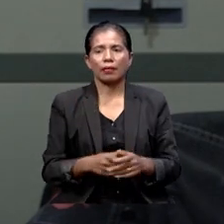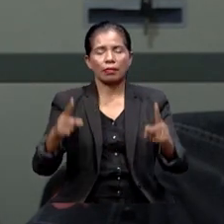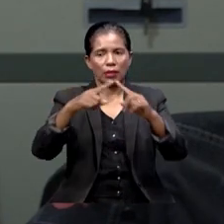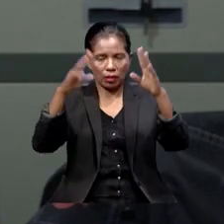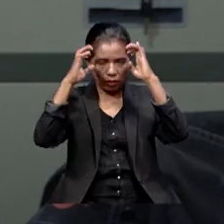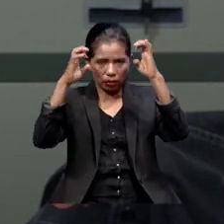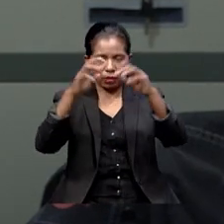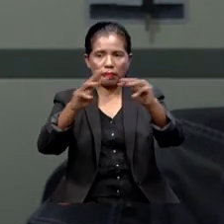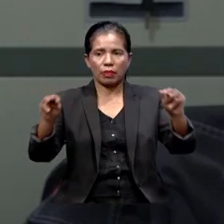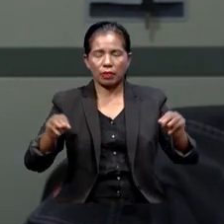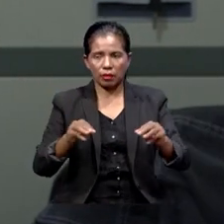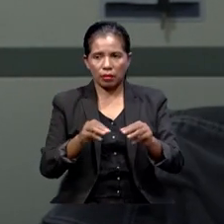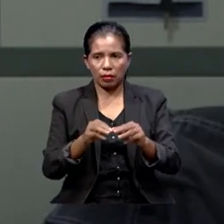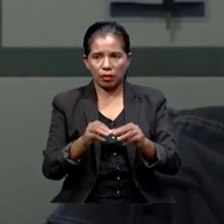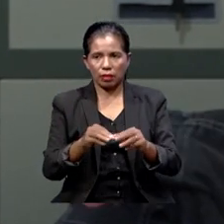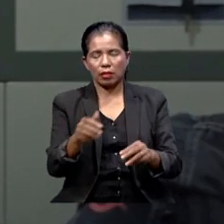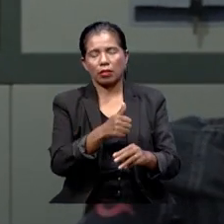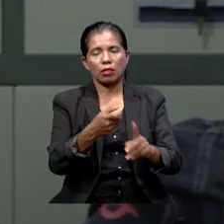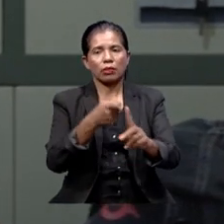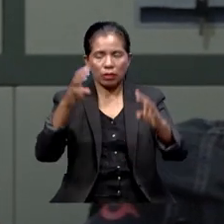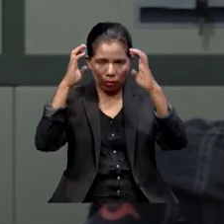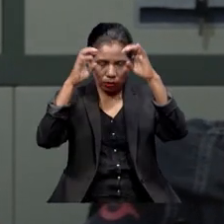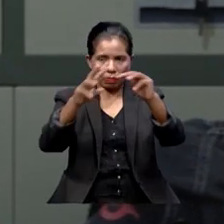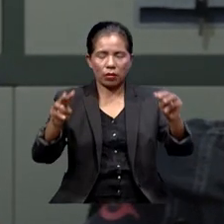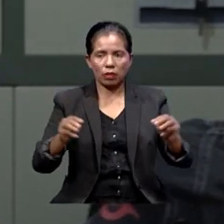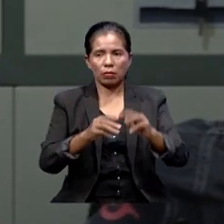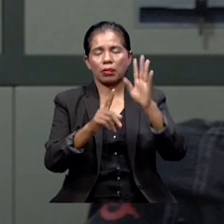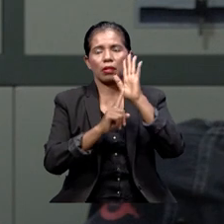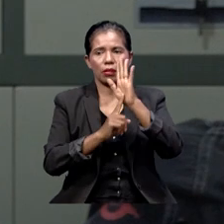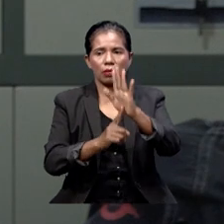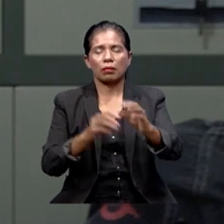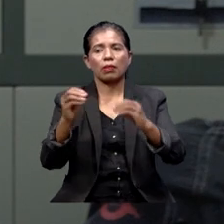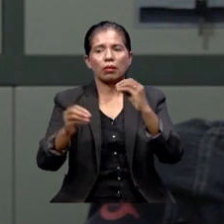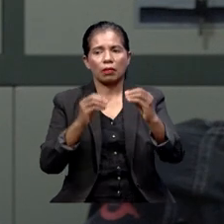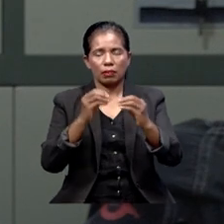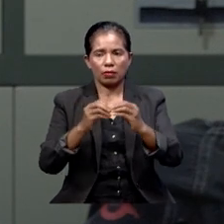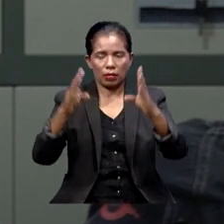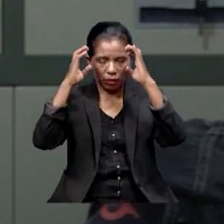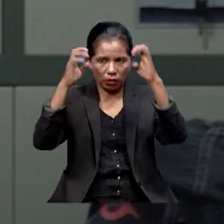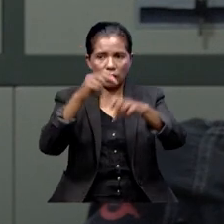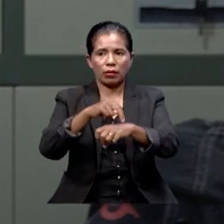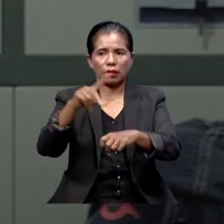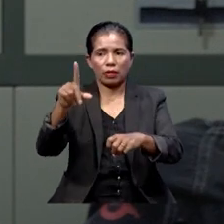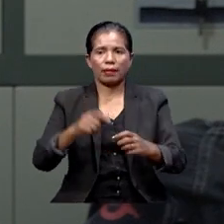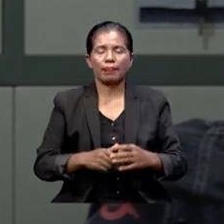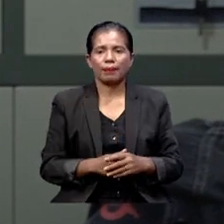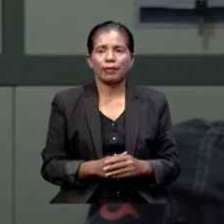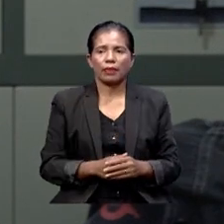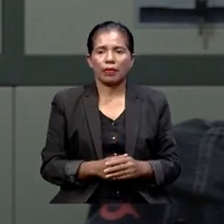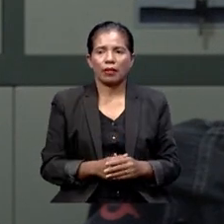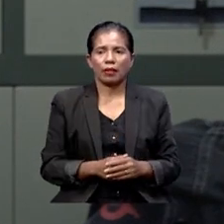educação no município, não se a educação no município, a todo mundo vai a educação nacional,